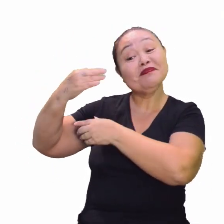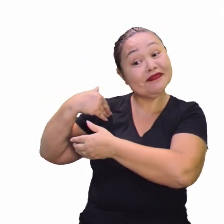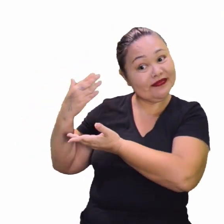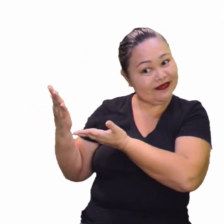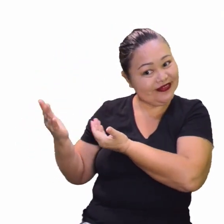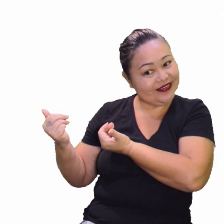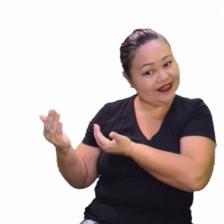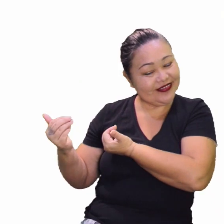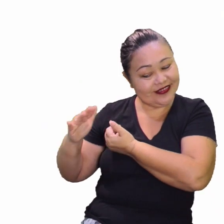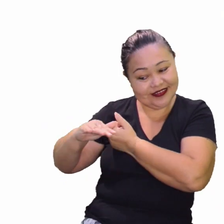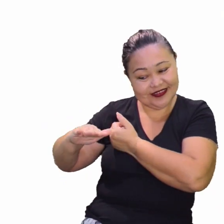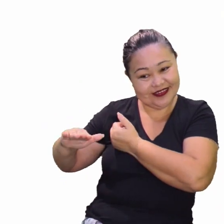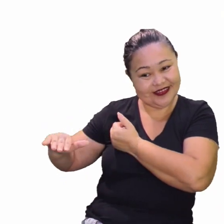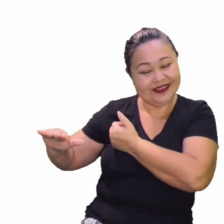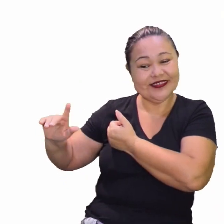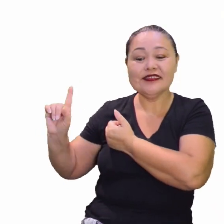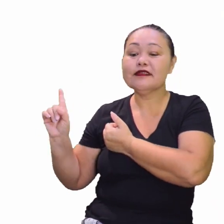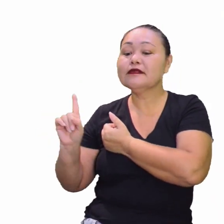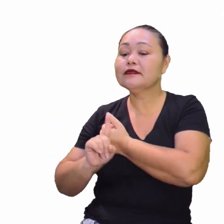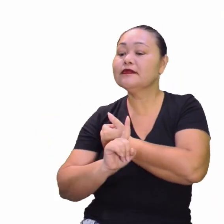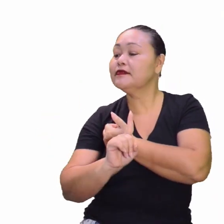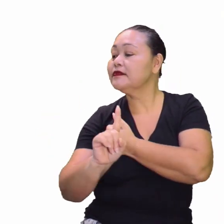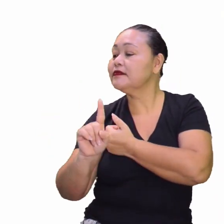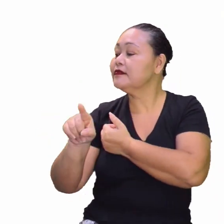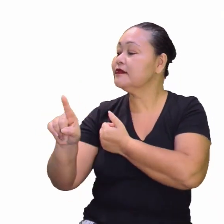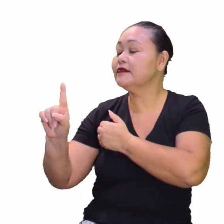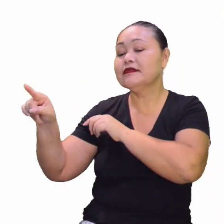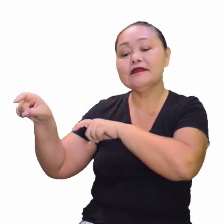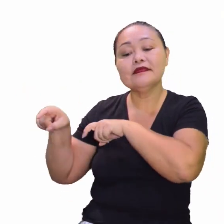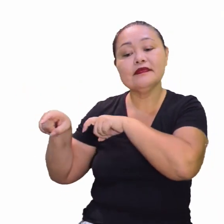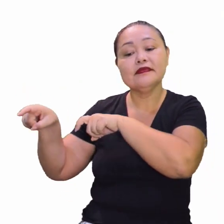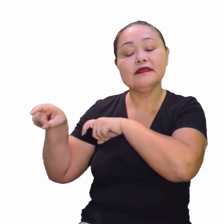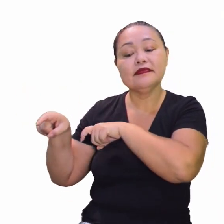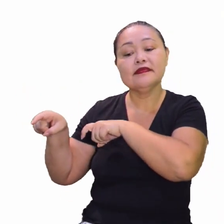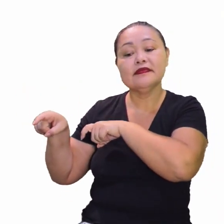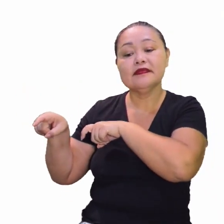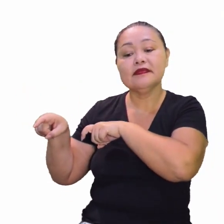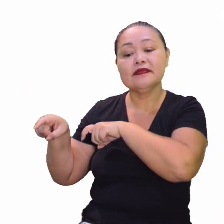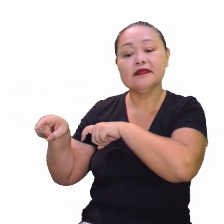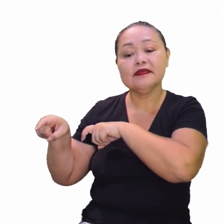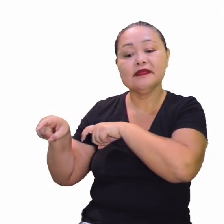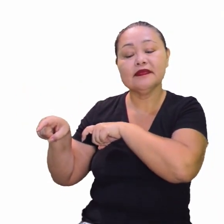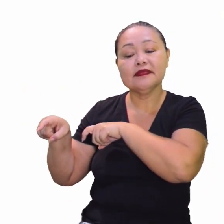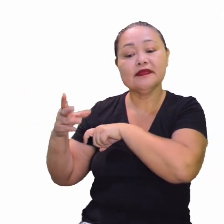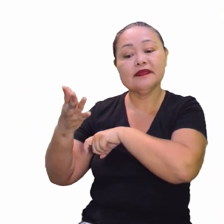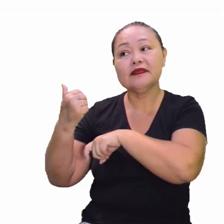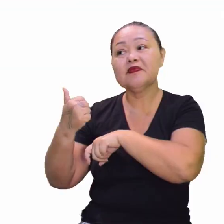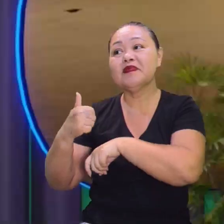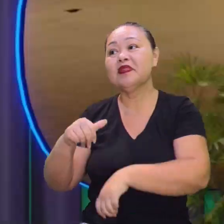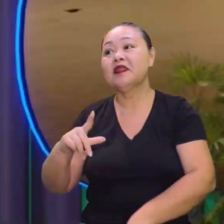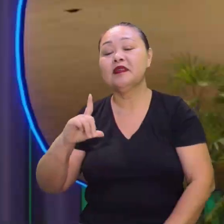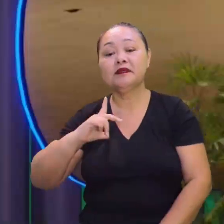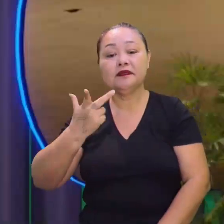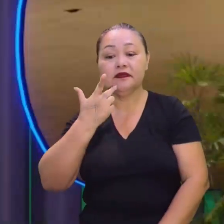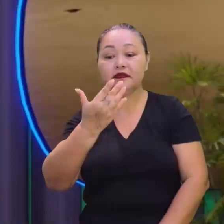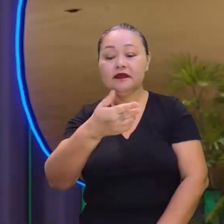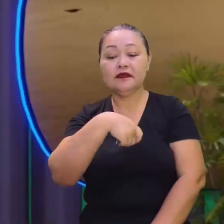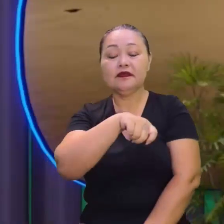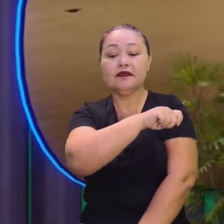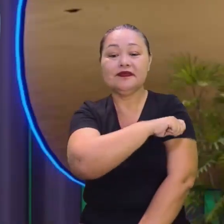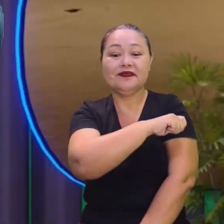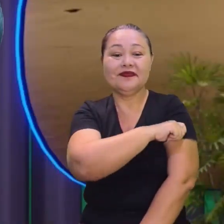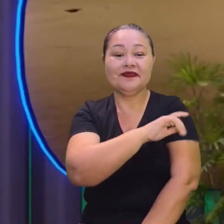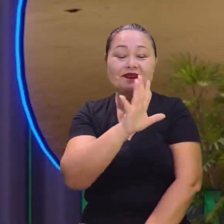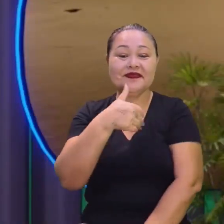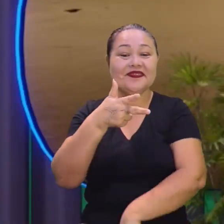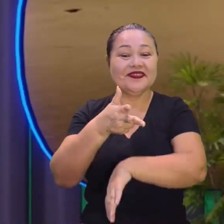era jovem, eu ia para o sítio. Vem com a gente, diretor. Vamos chamar o diretor, que a gente quer falar com o nosso aluno. Hoje